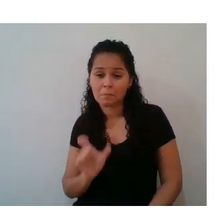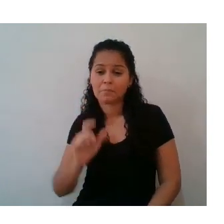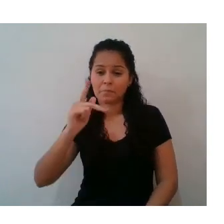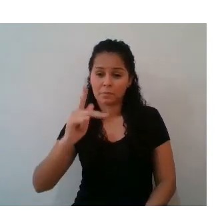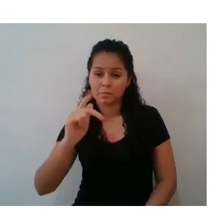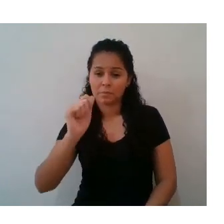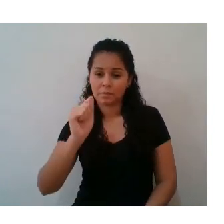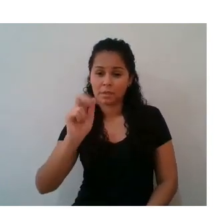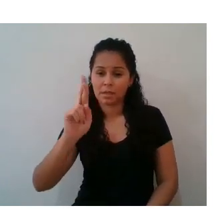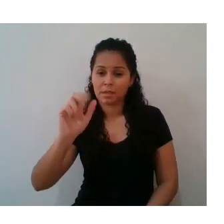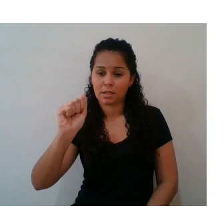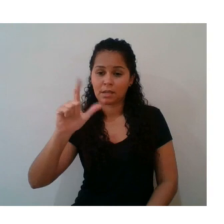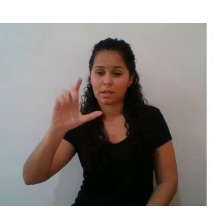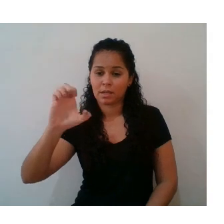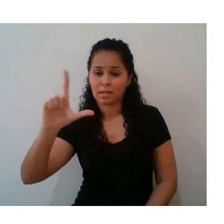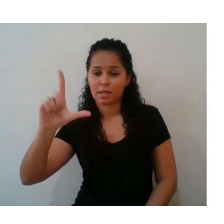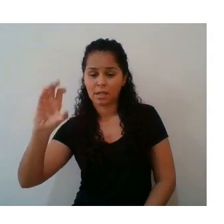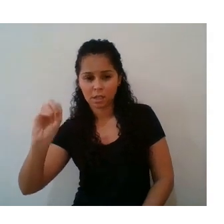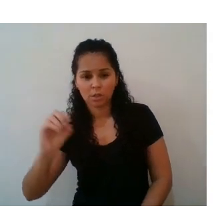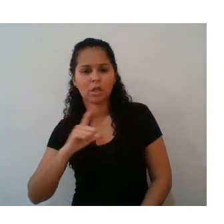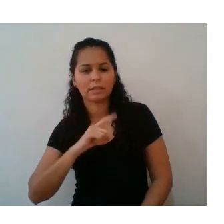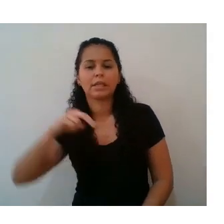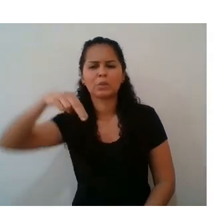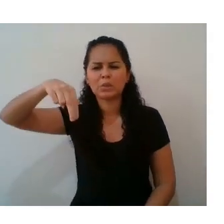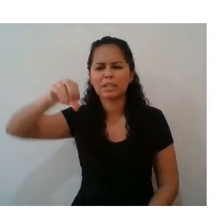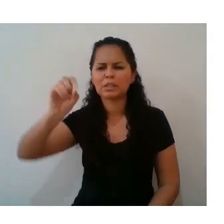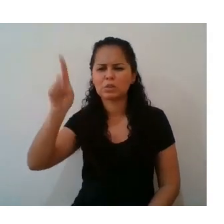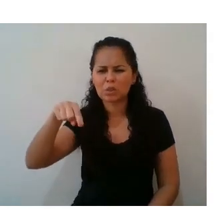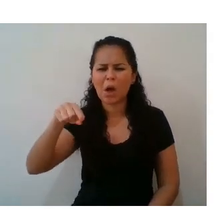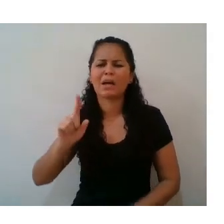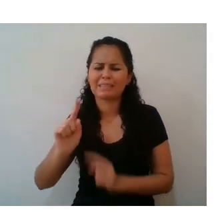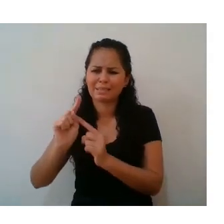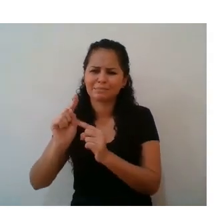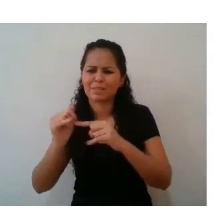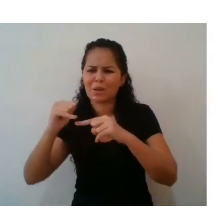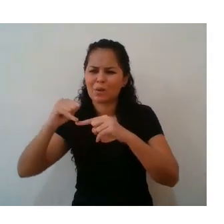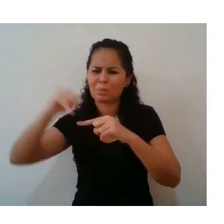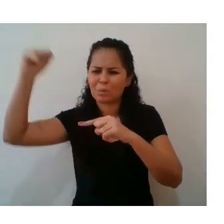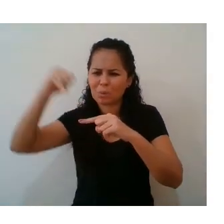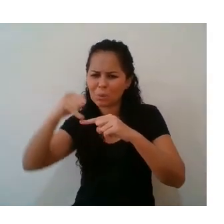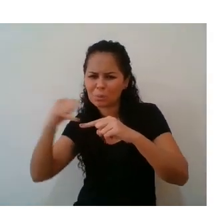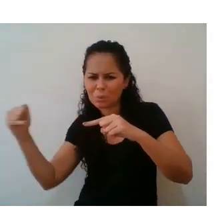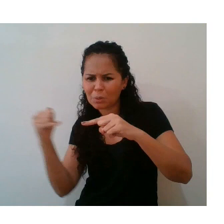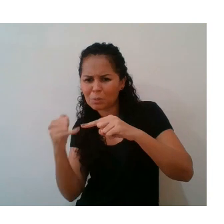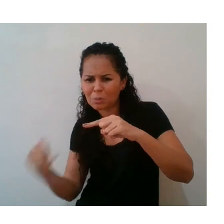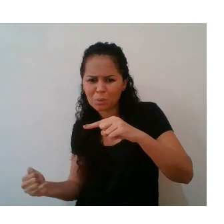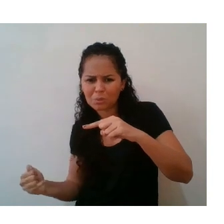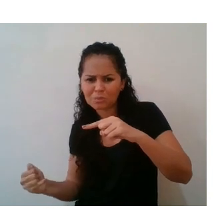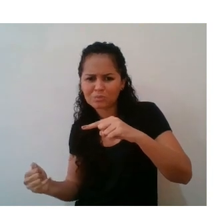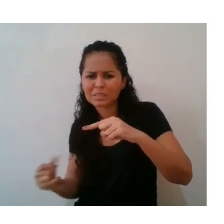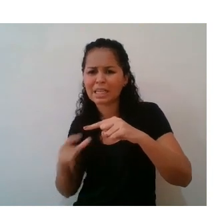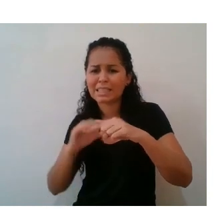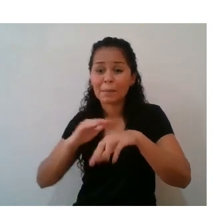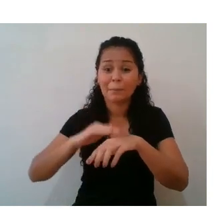neles é um nó, onde você tem muitas saídas de fios. Perceba que aqui você tem mais